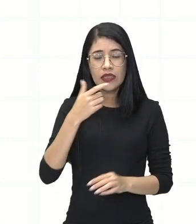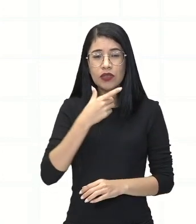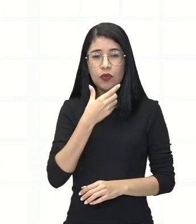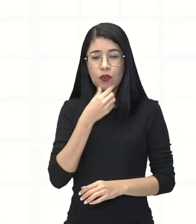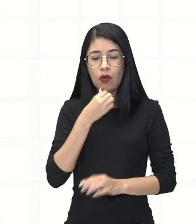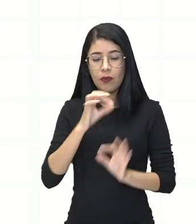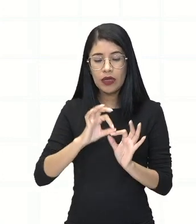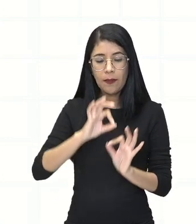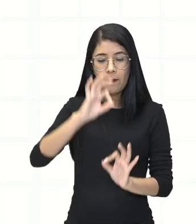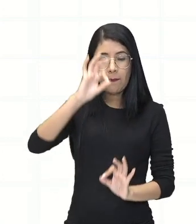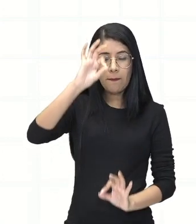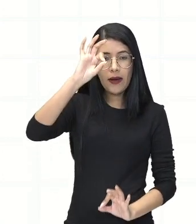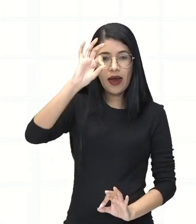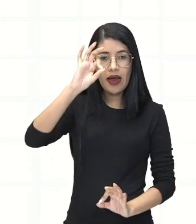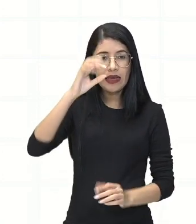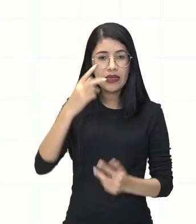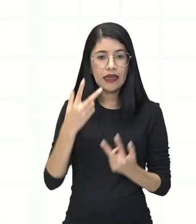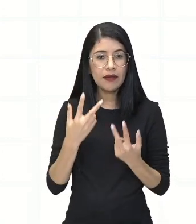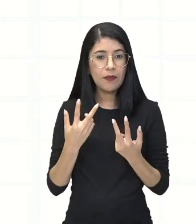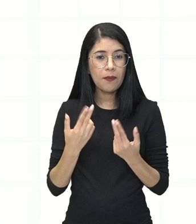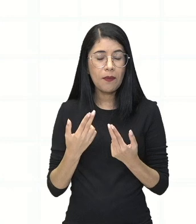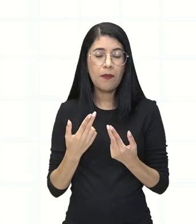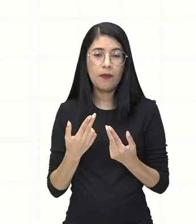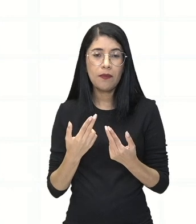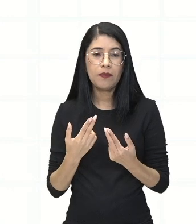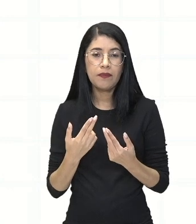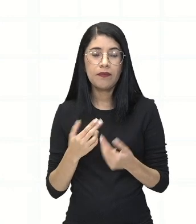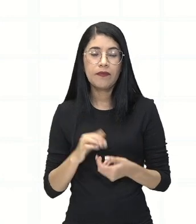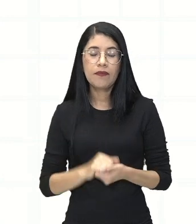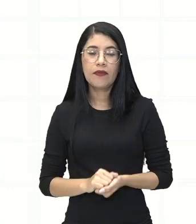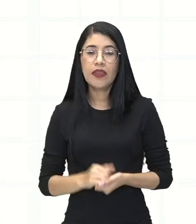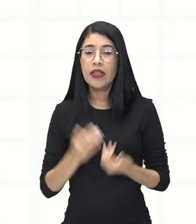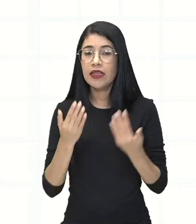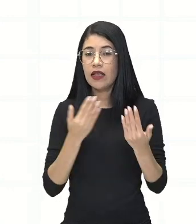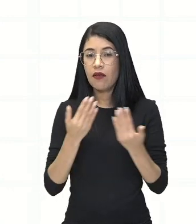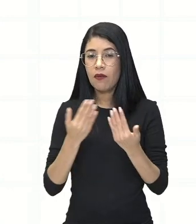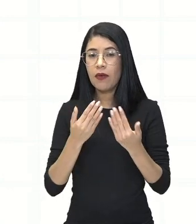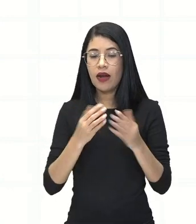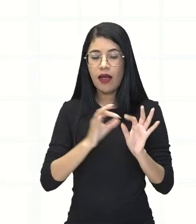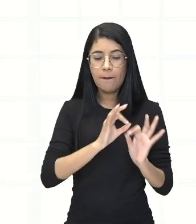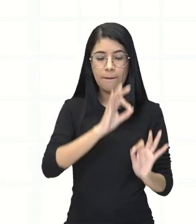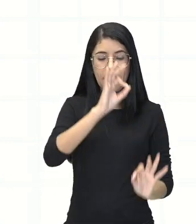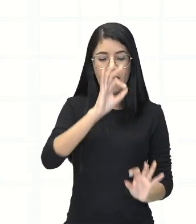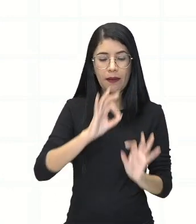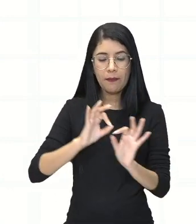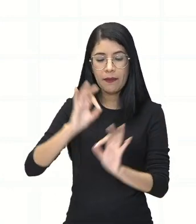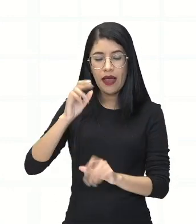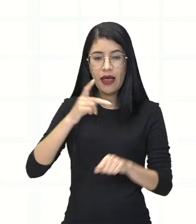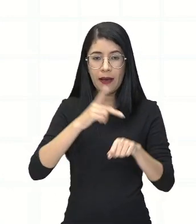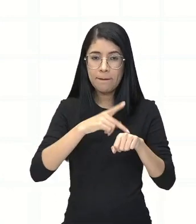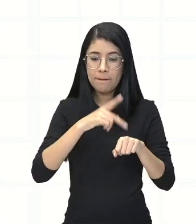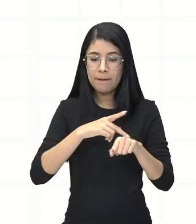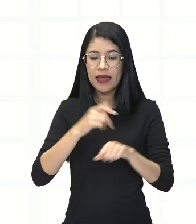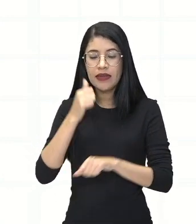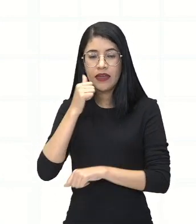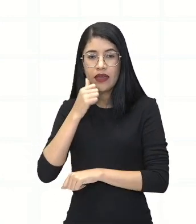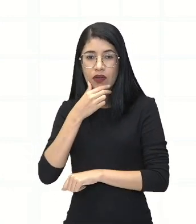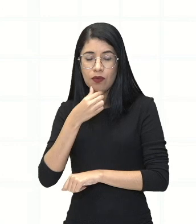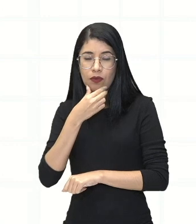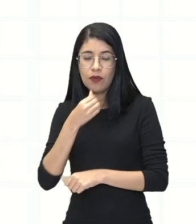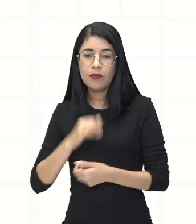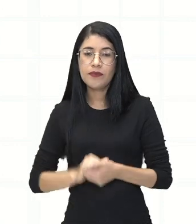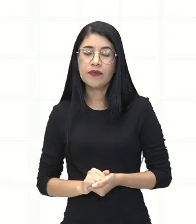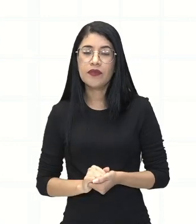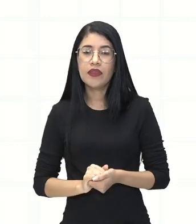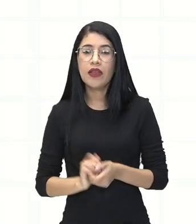homem. Vocês estão vendo aí na imagem nessa comparação do tamanho das pedras. Os egípcios possuem